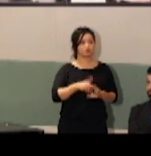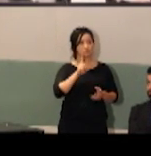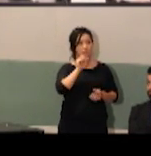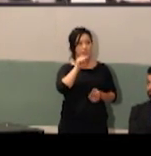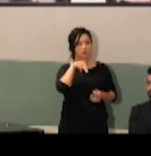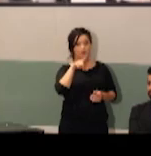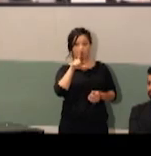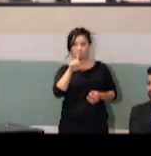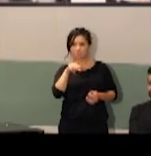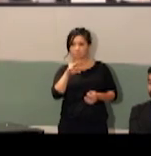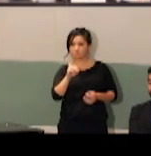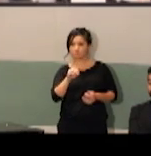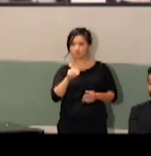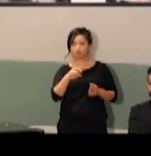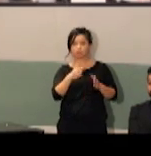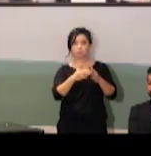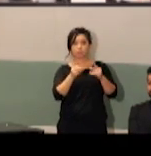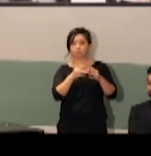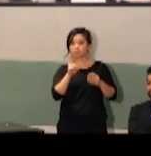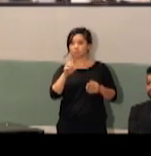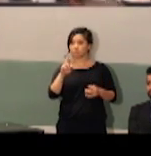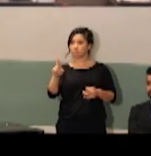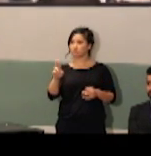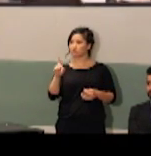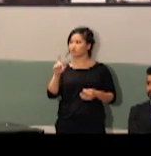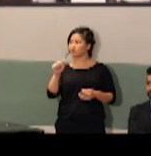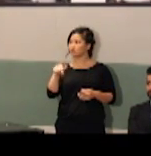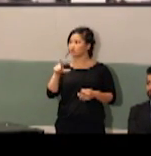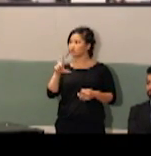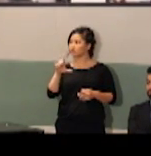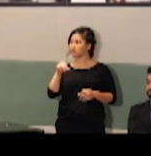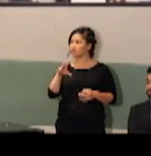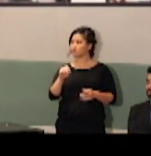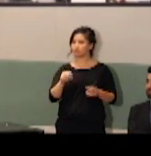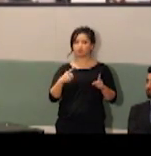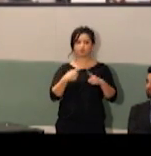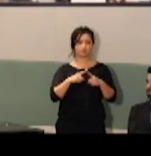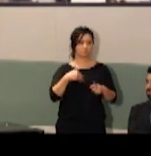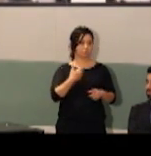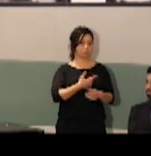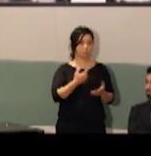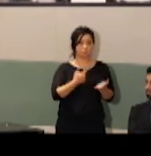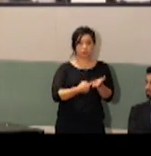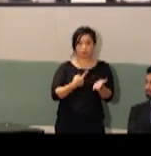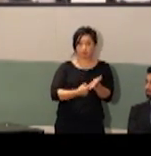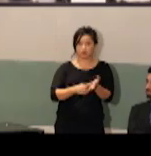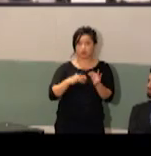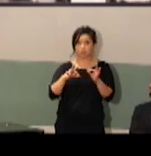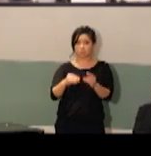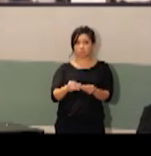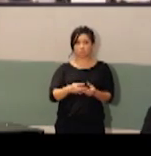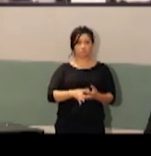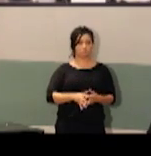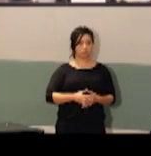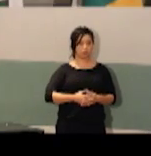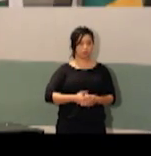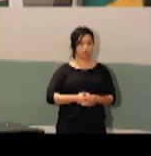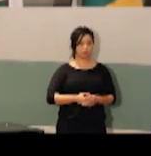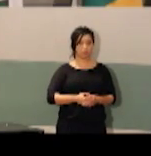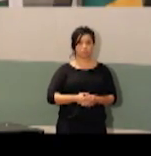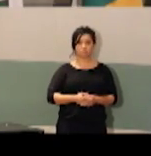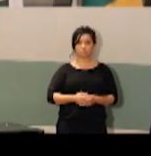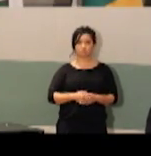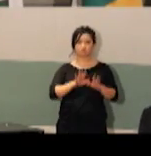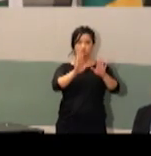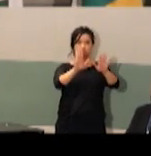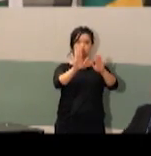Dalmo Meirelles vir até aqui, doutor Dalmo, porque nós combinamos com todos os assessores, inclusive o seu assessor... Dá